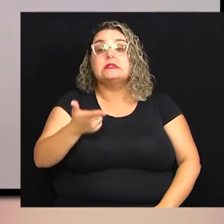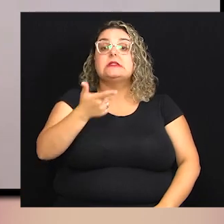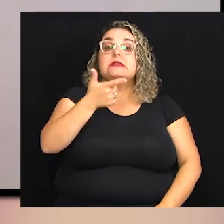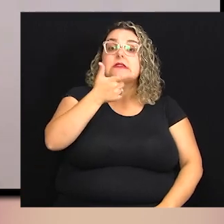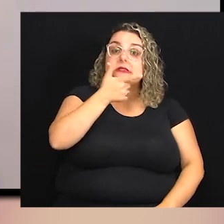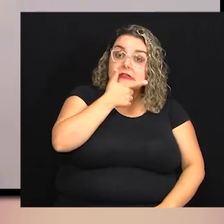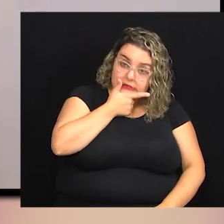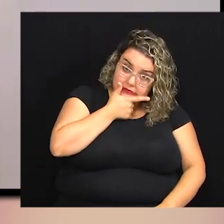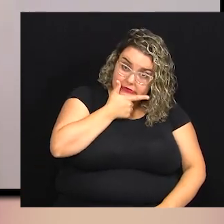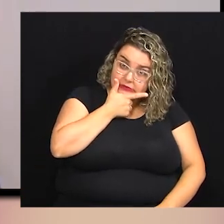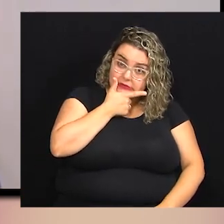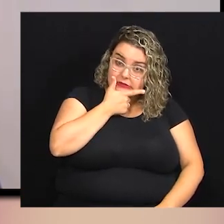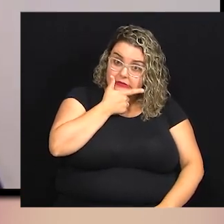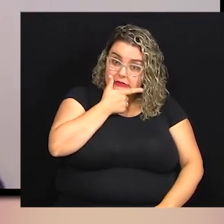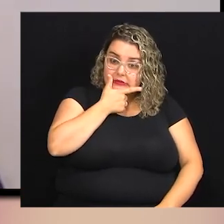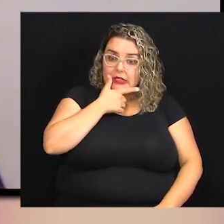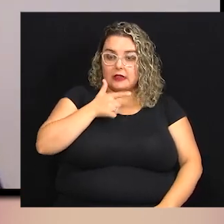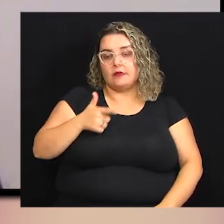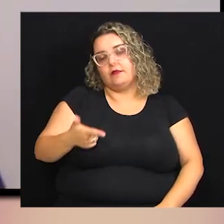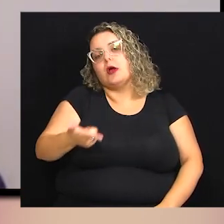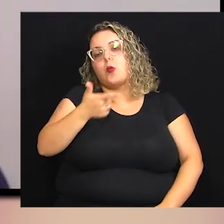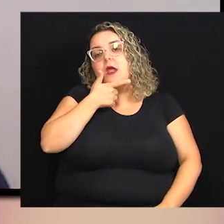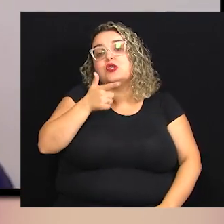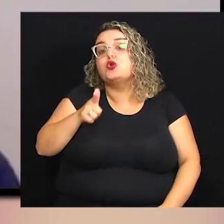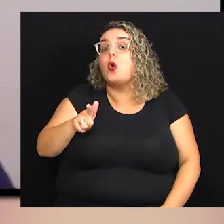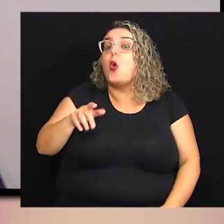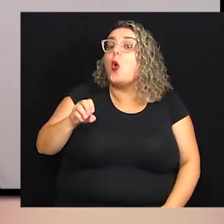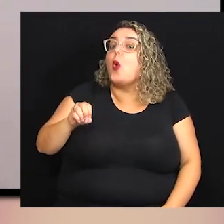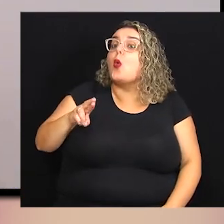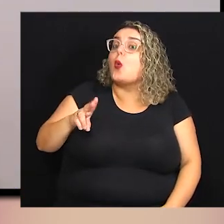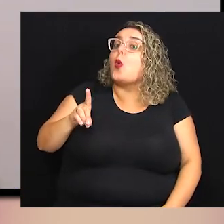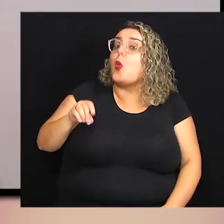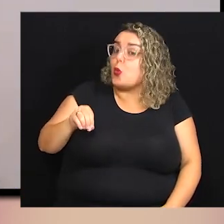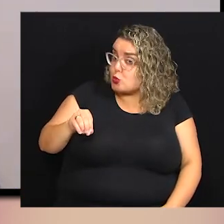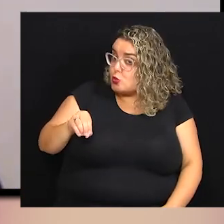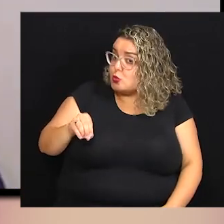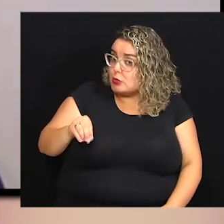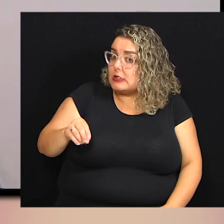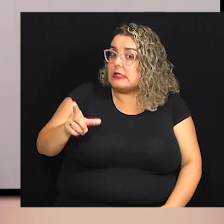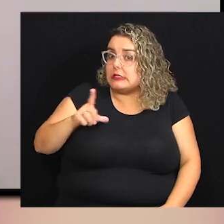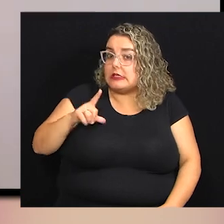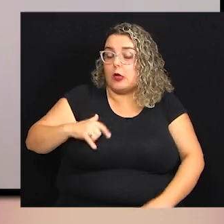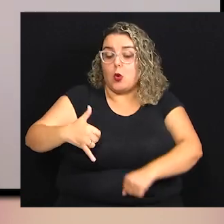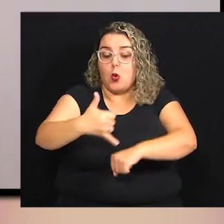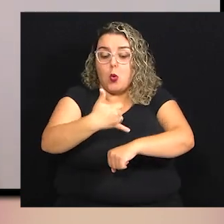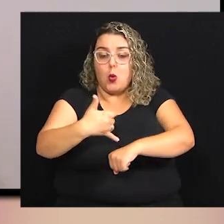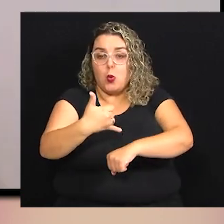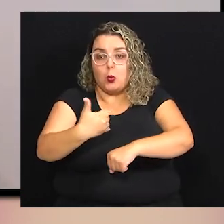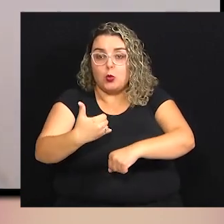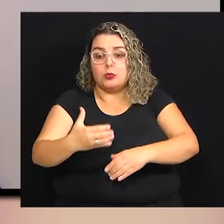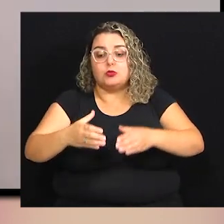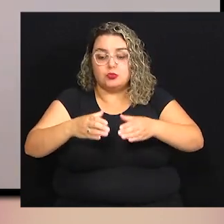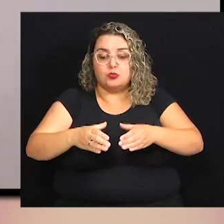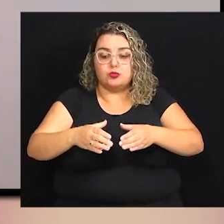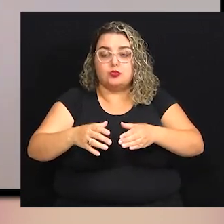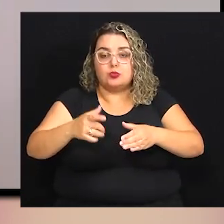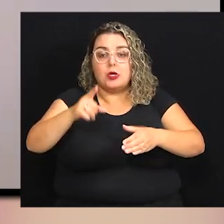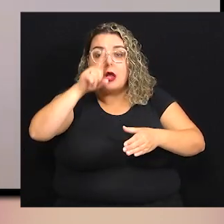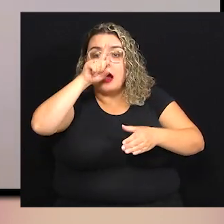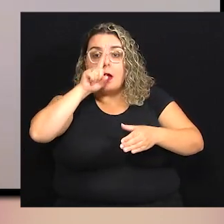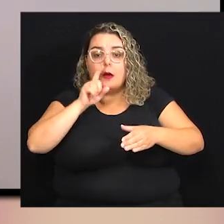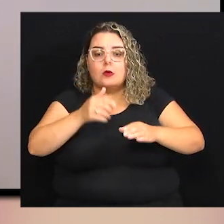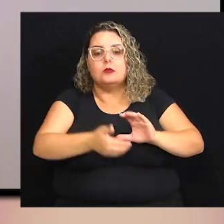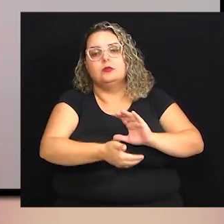esse queijo, que a gente chama de gordo, né, que é o queijo que tem muita gordura, os amarelos, sejam